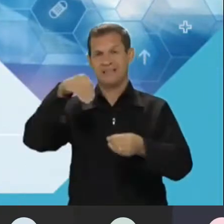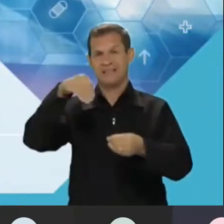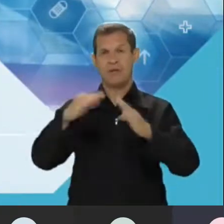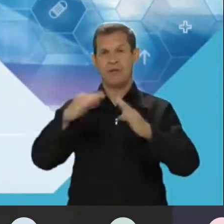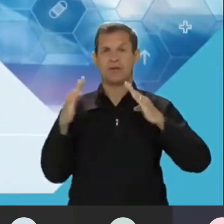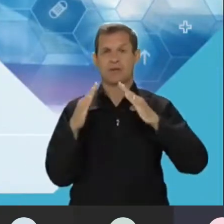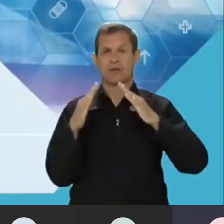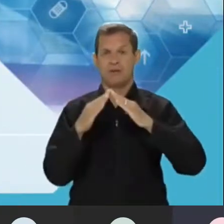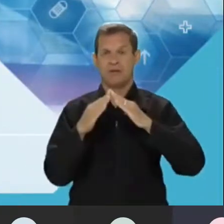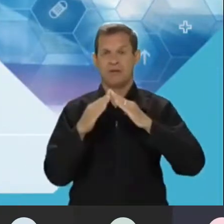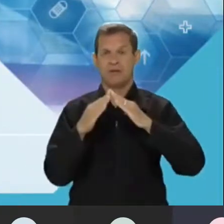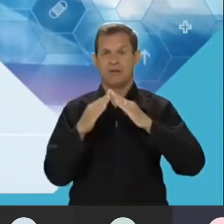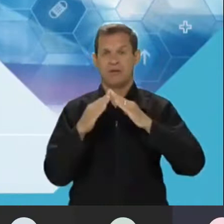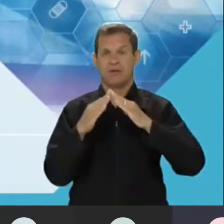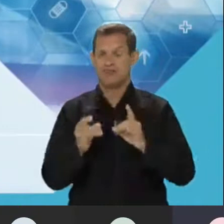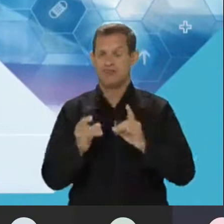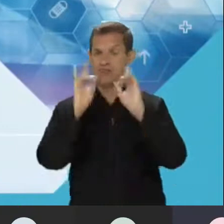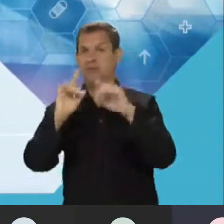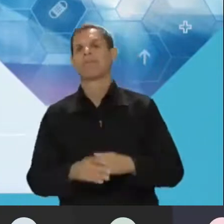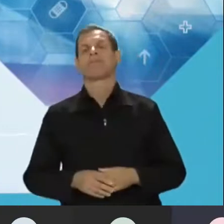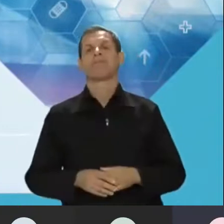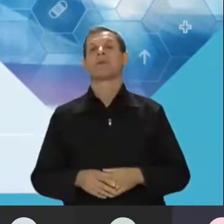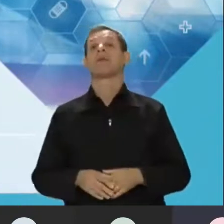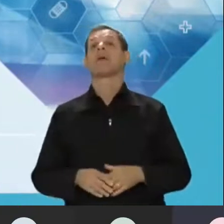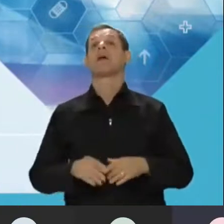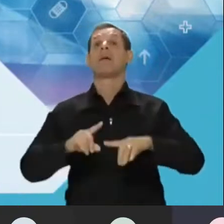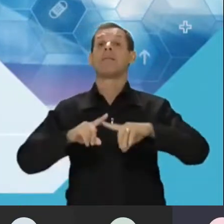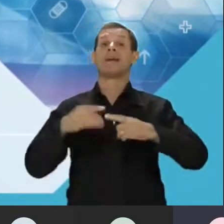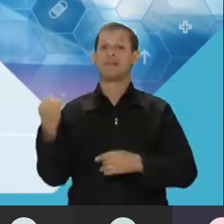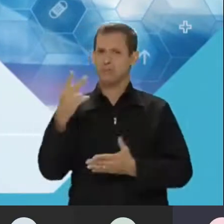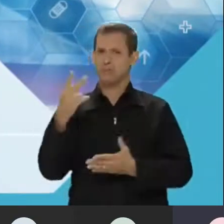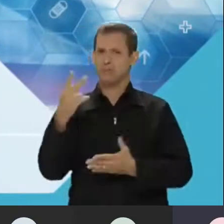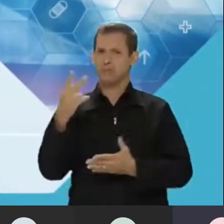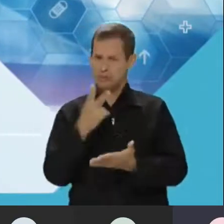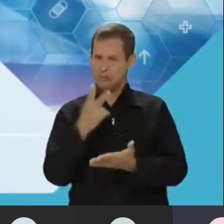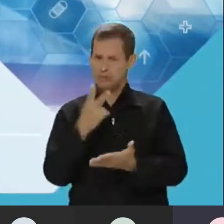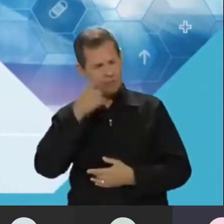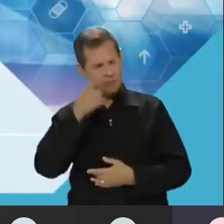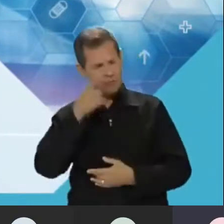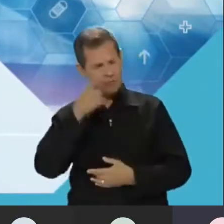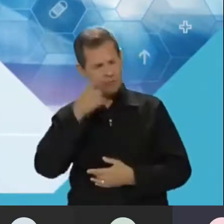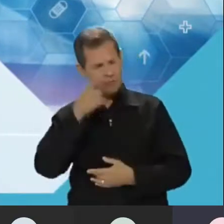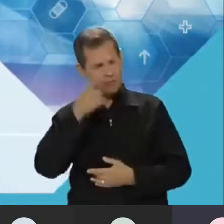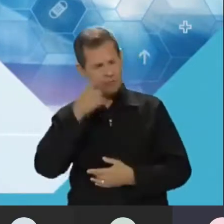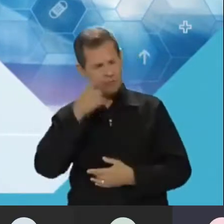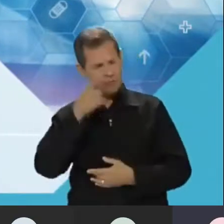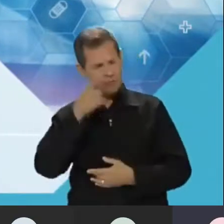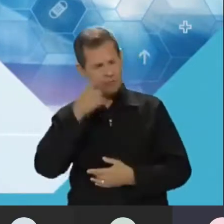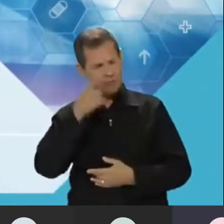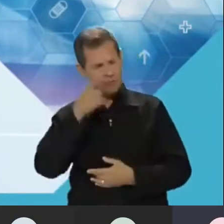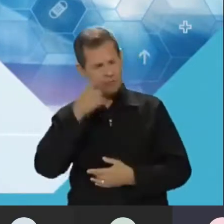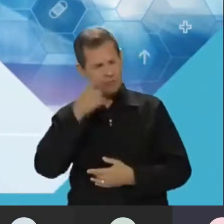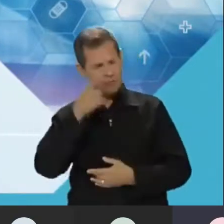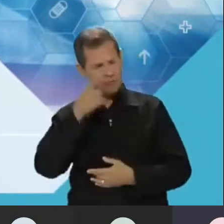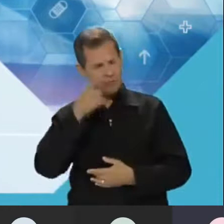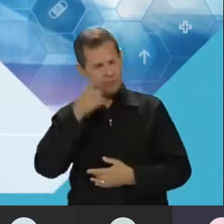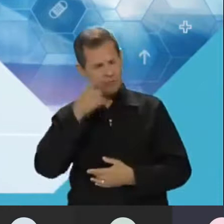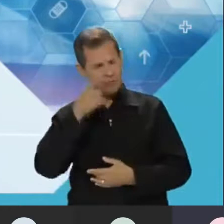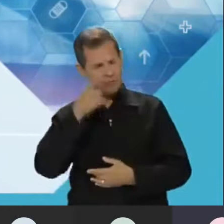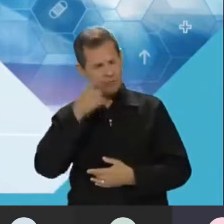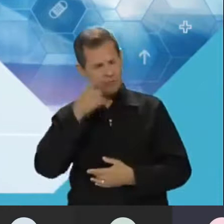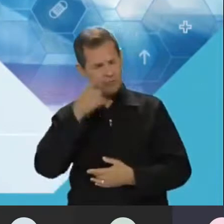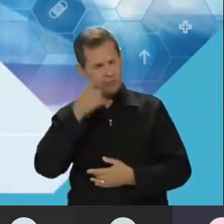o interior da edificação. Tá? Então, isso é muito importante, que a gente consiga, né, entender que as